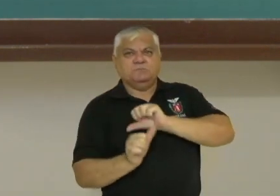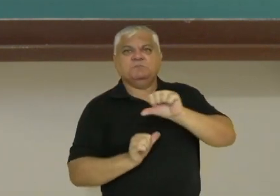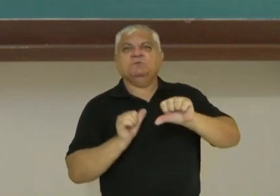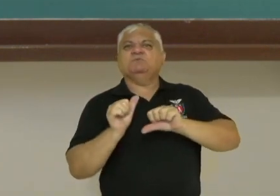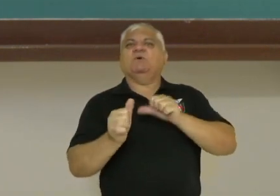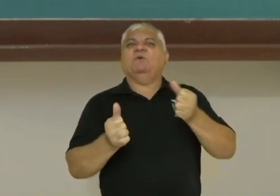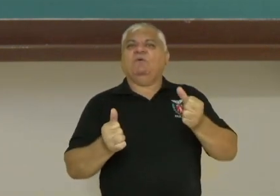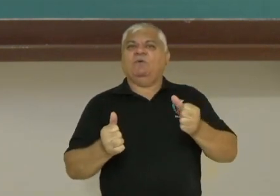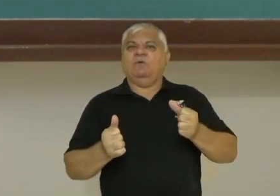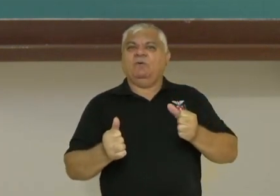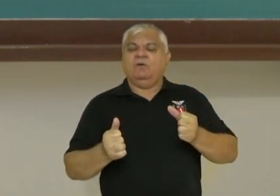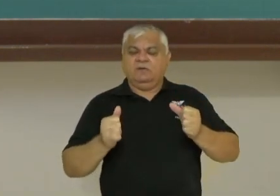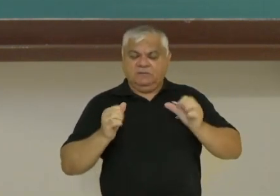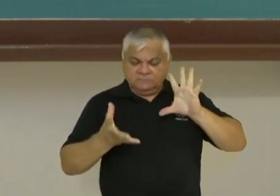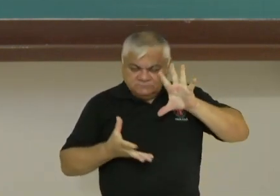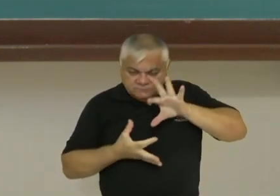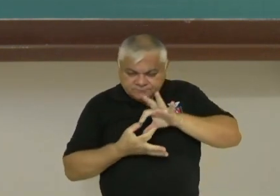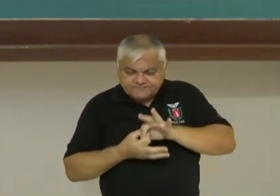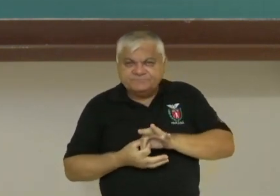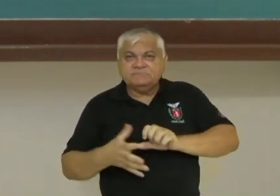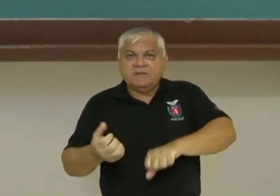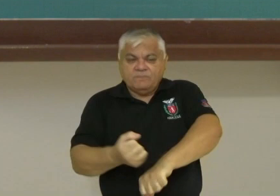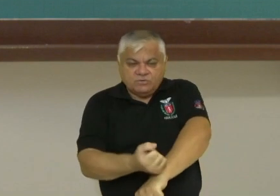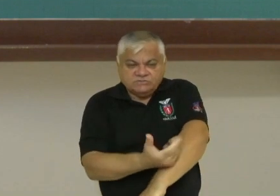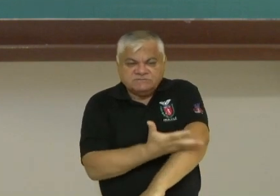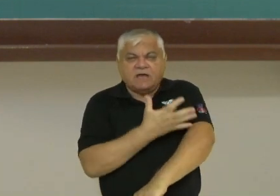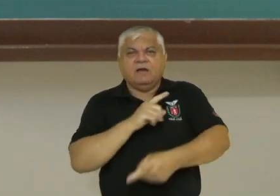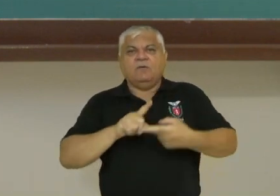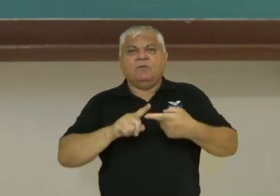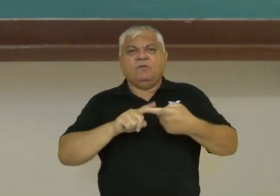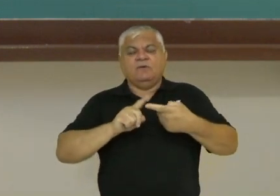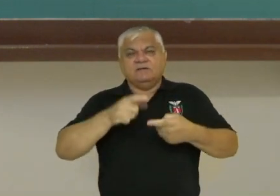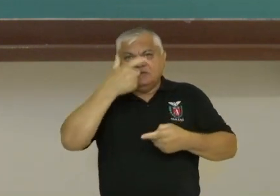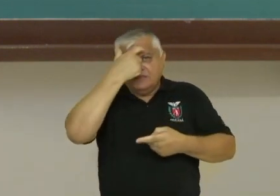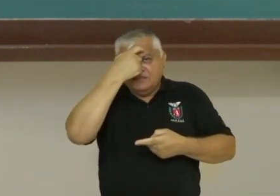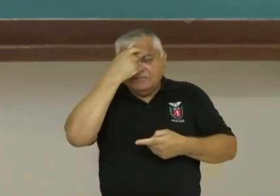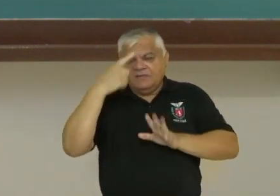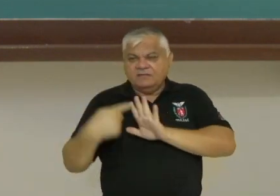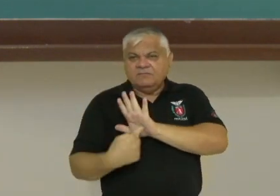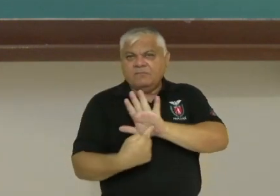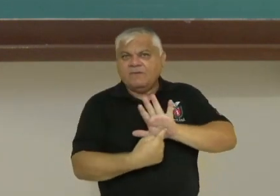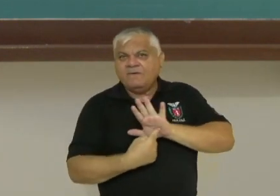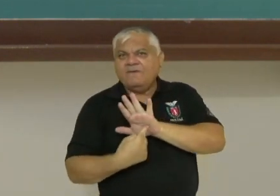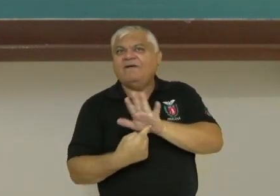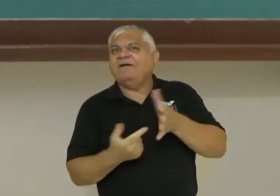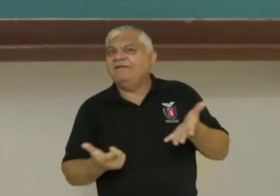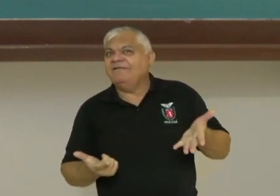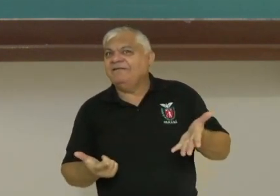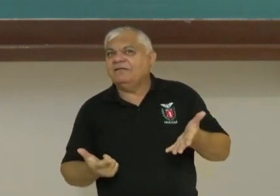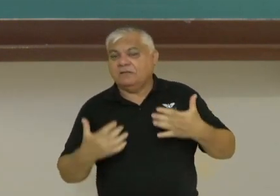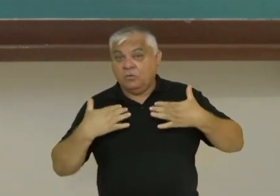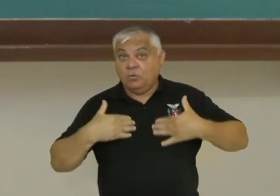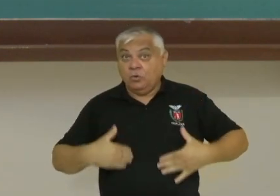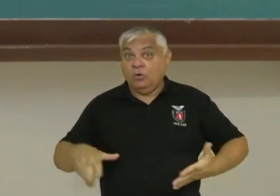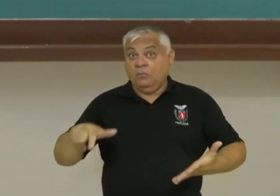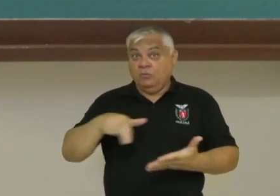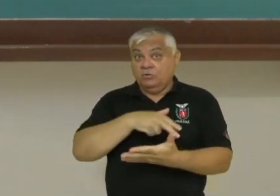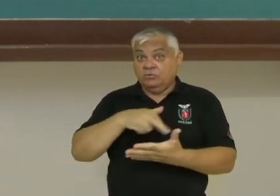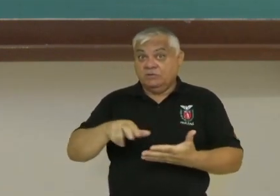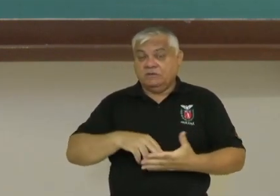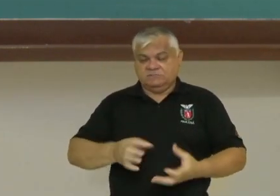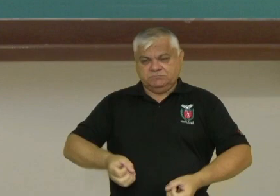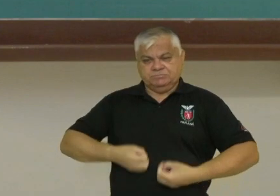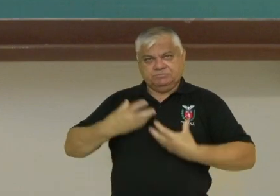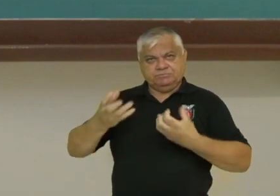transmite pensamentos, emoções e sentimentos. Esse corpo atual, esse corpo que dança, que se expressa,